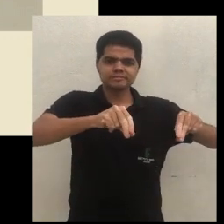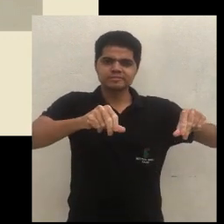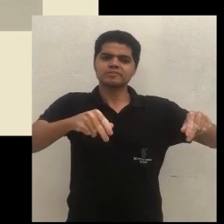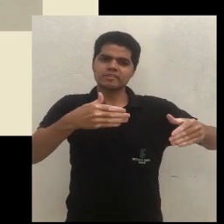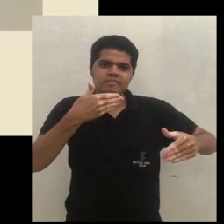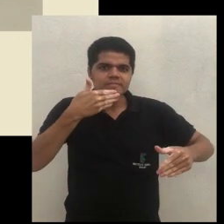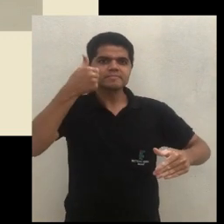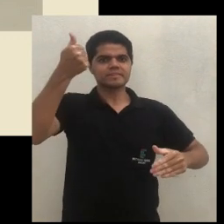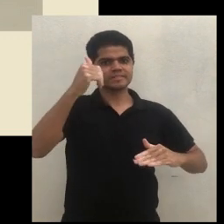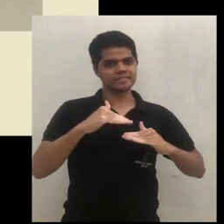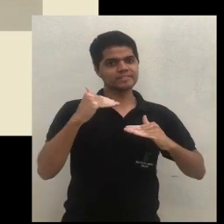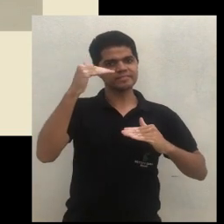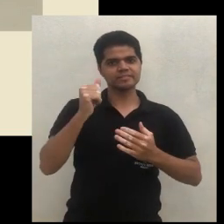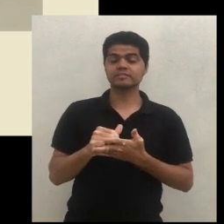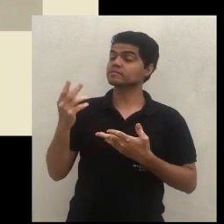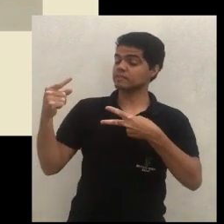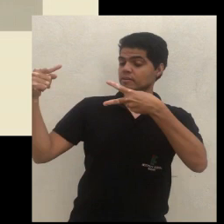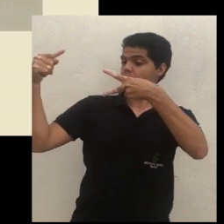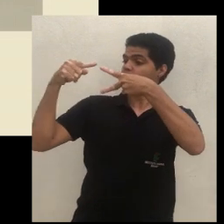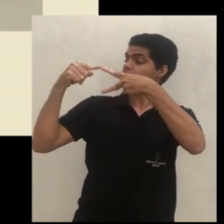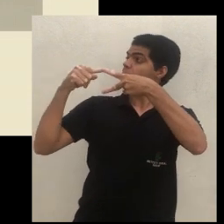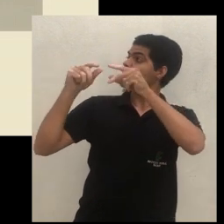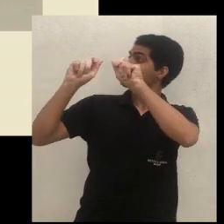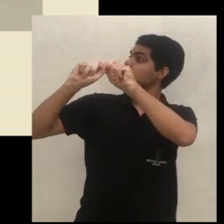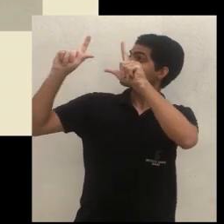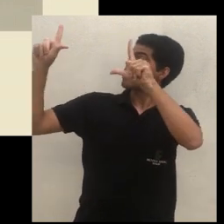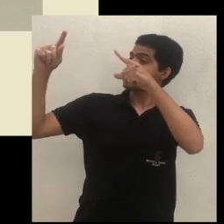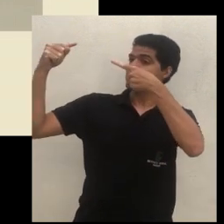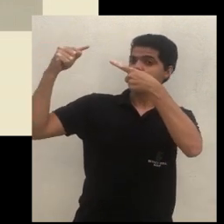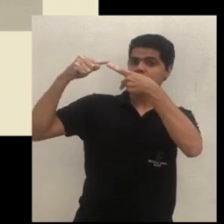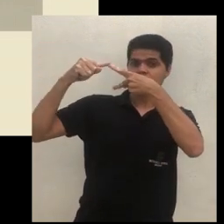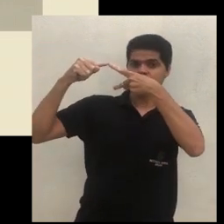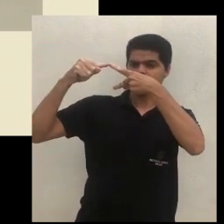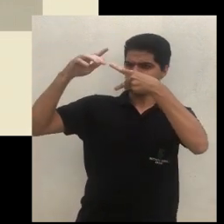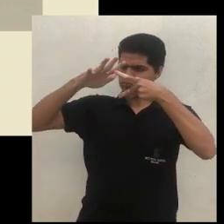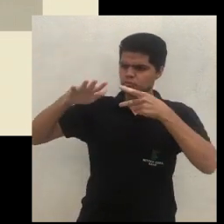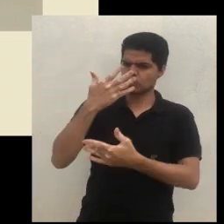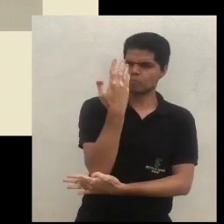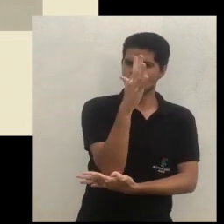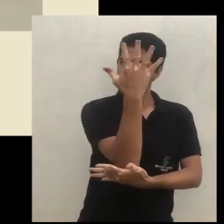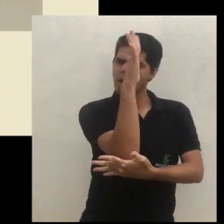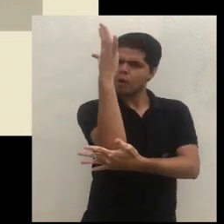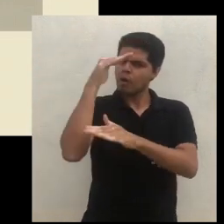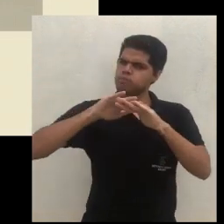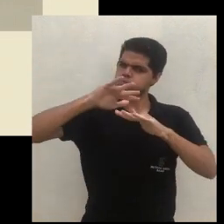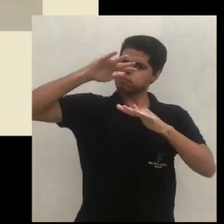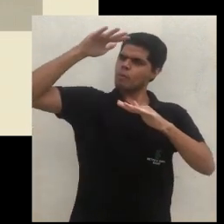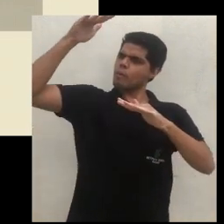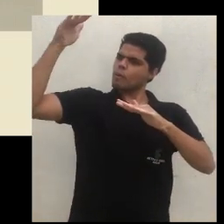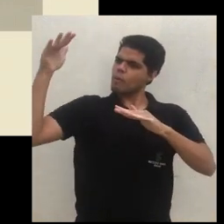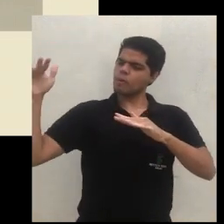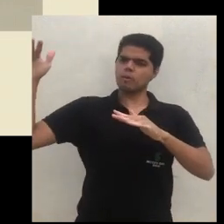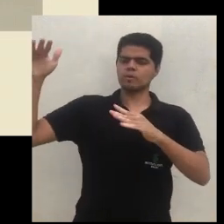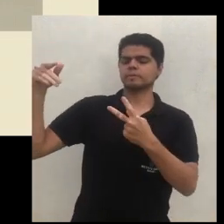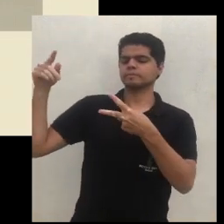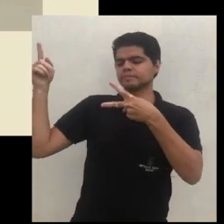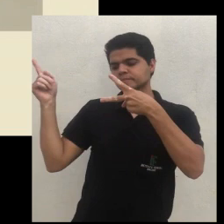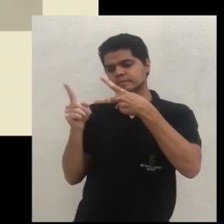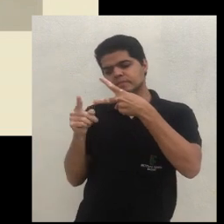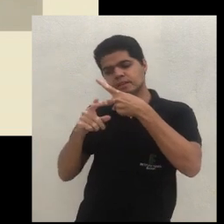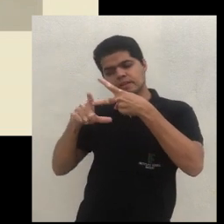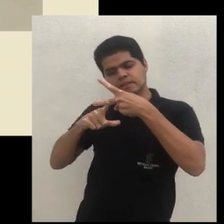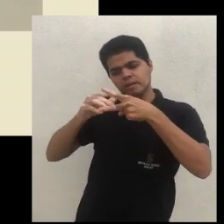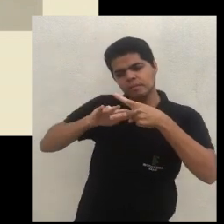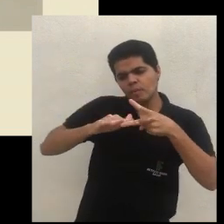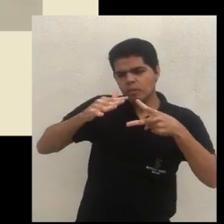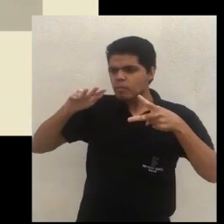essa foto de baixo, esse morro aí, é um parque, é uma reserva, e nessa região aí que é do pontal do